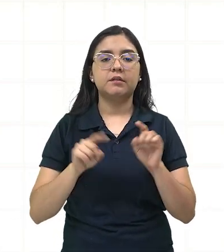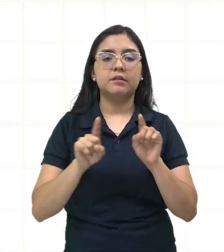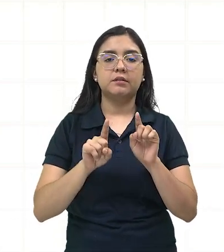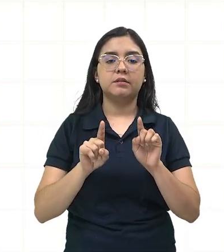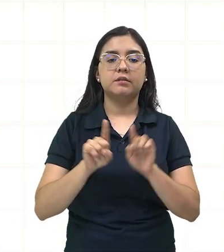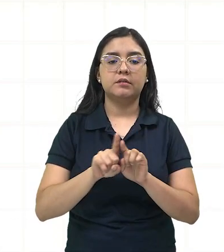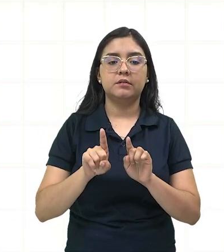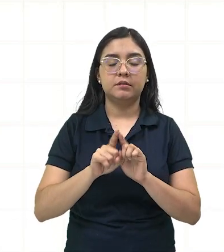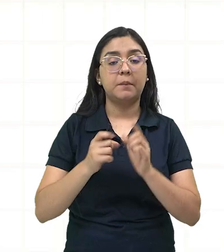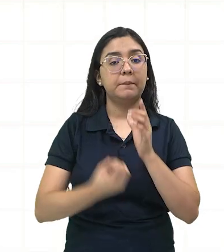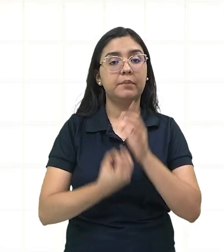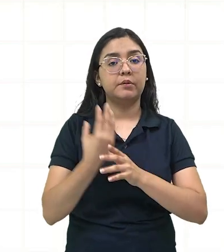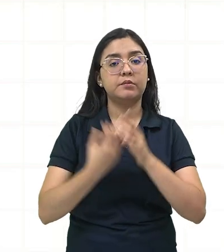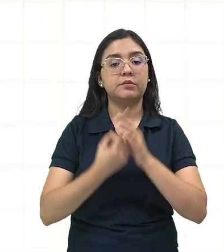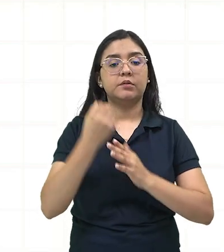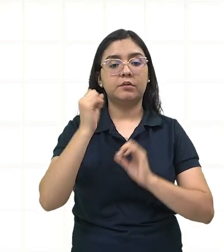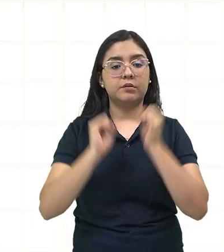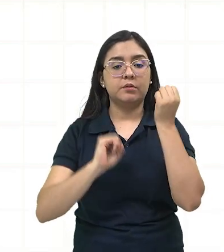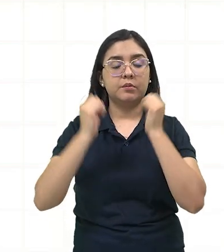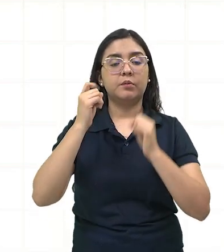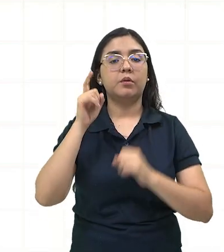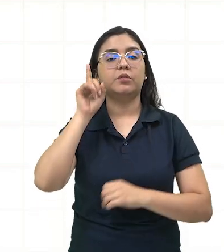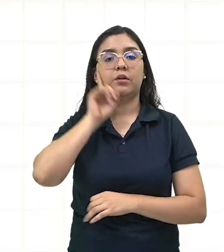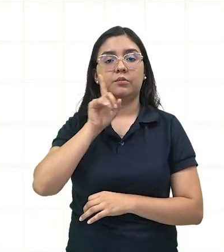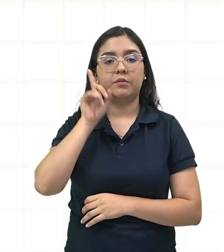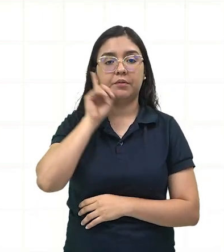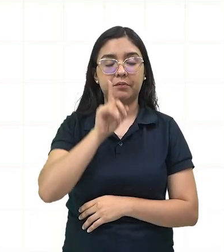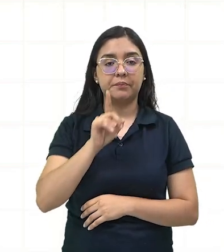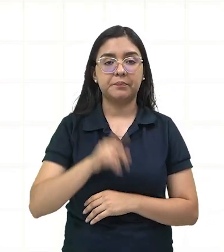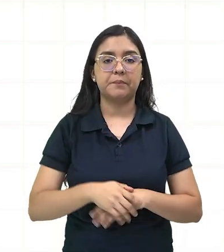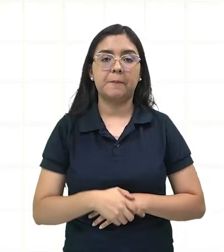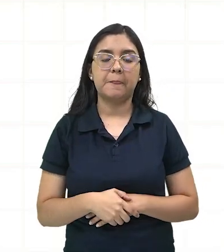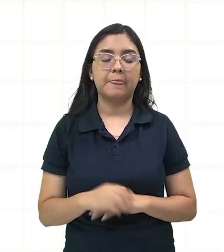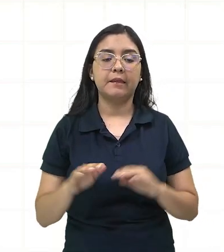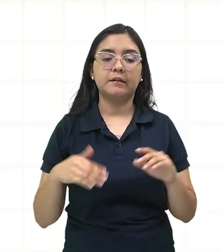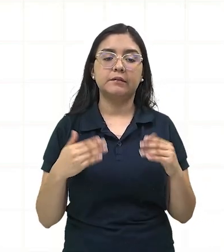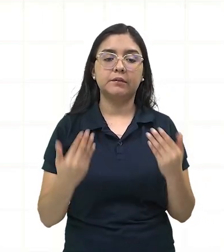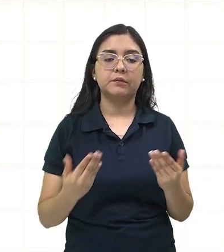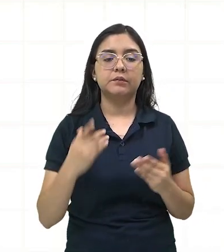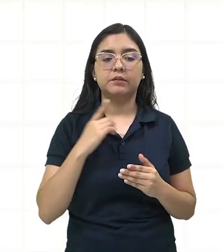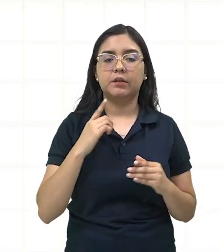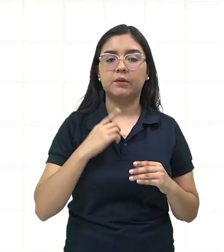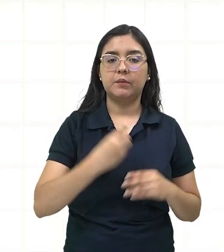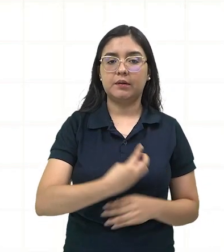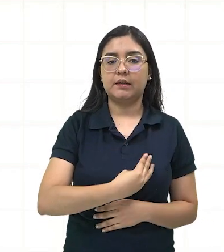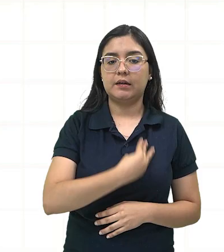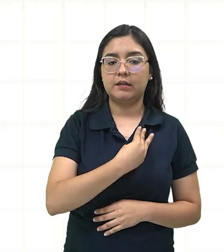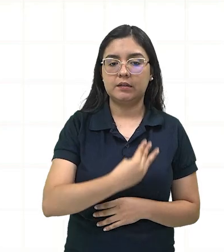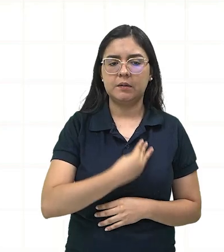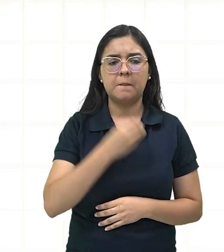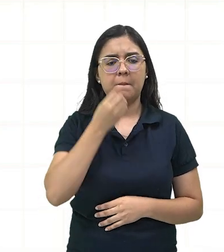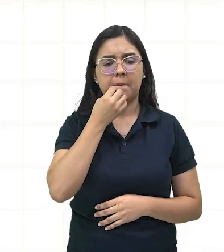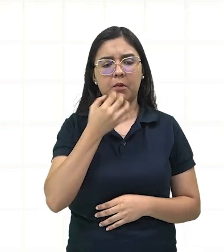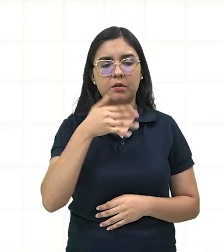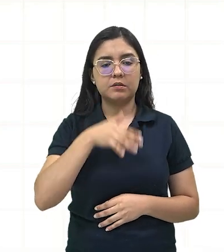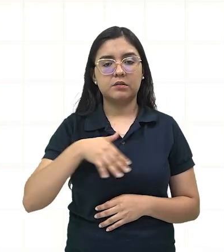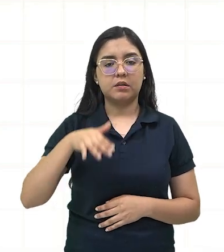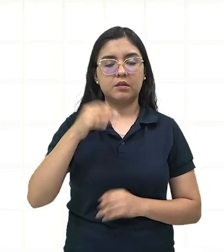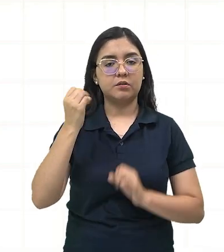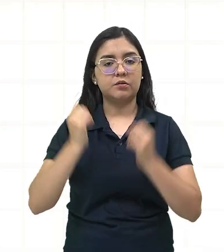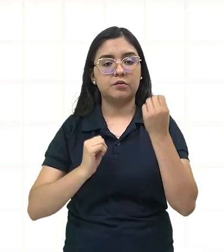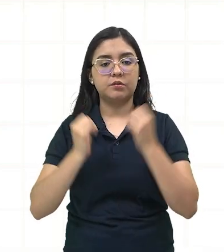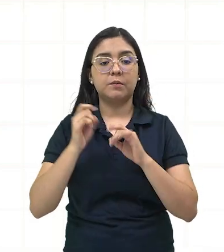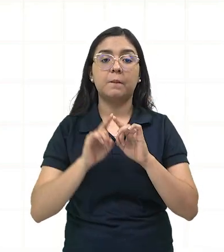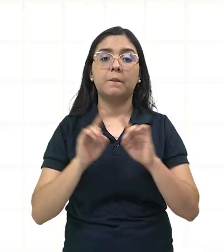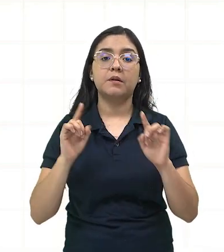da produção industrial com os Estados Unidos. Então, apesar de ter o Canadá boas áreas de indústrias, ela tem